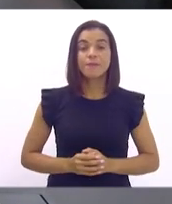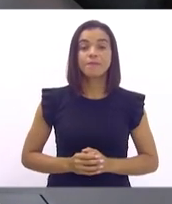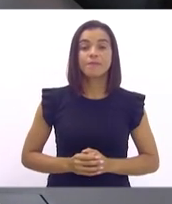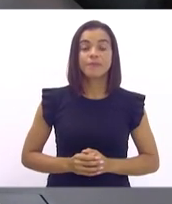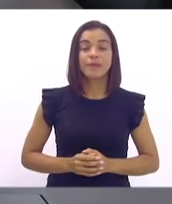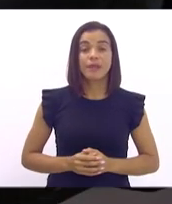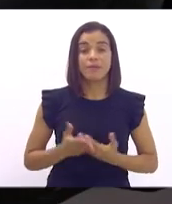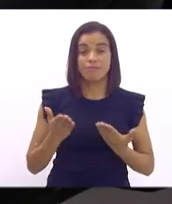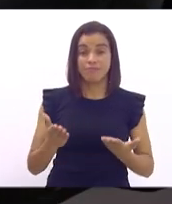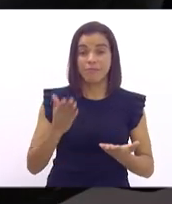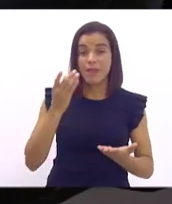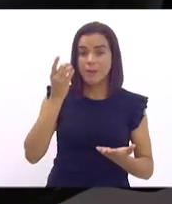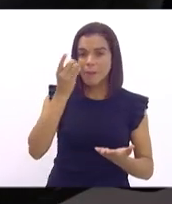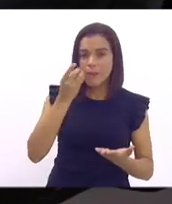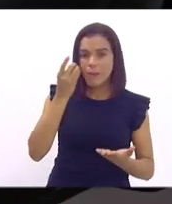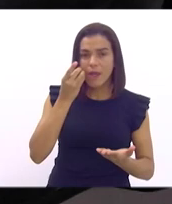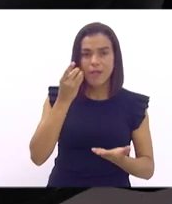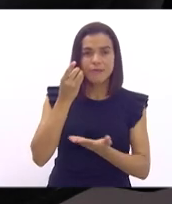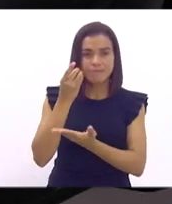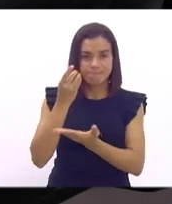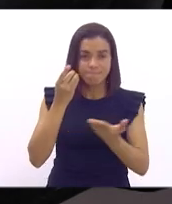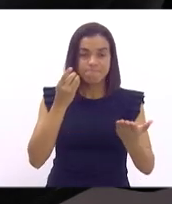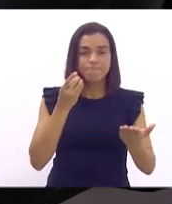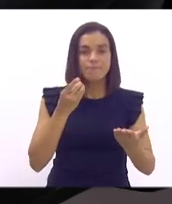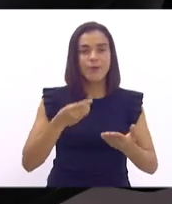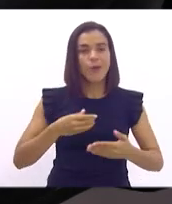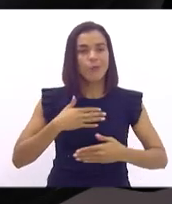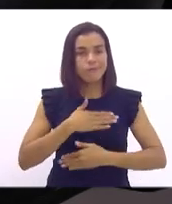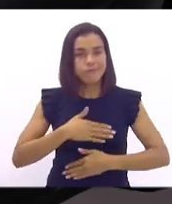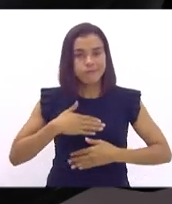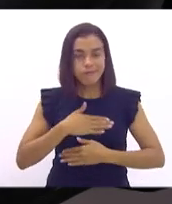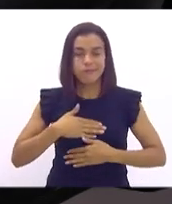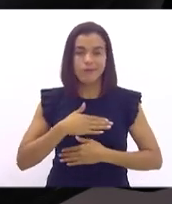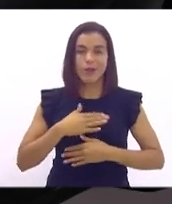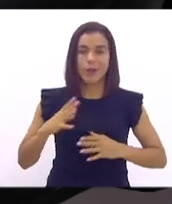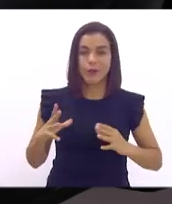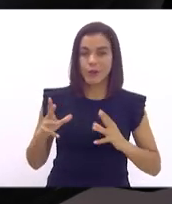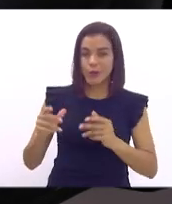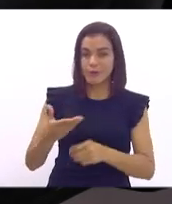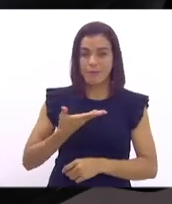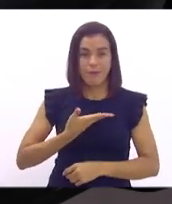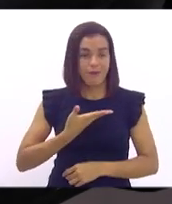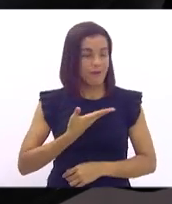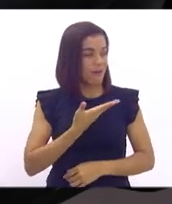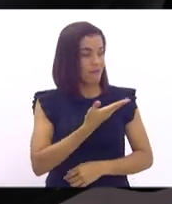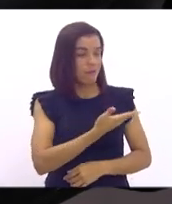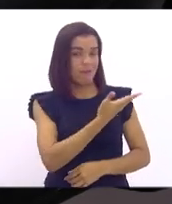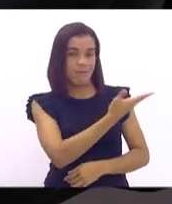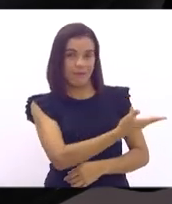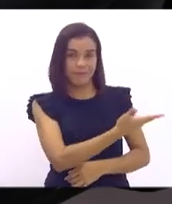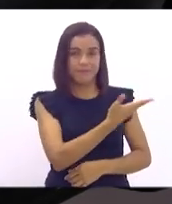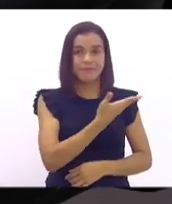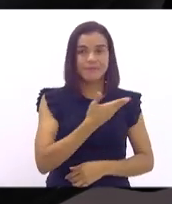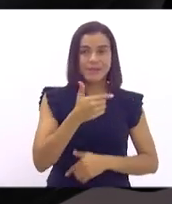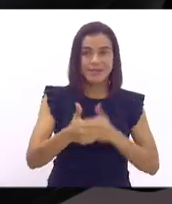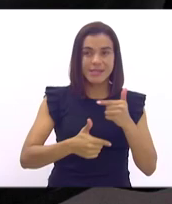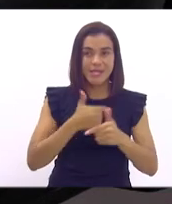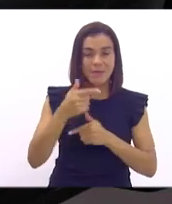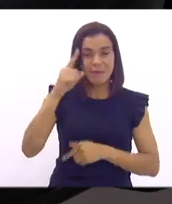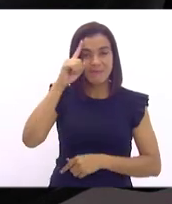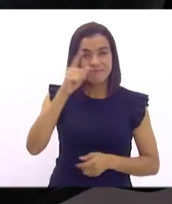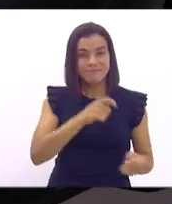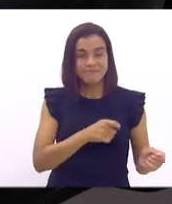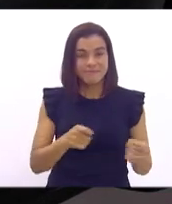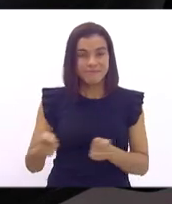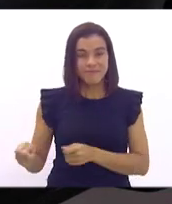deputada, eu cumprimento as demais presentes, as minhas colegas aqui de mesa e de trabalho diário. E, antes